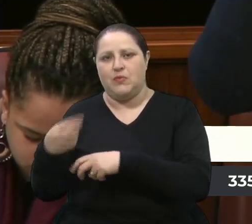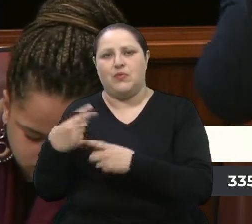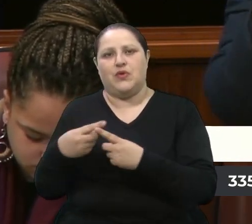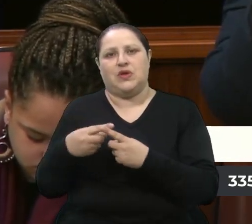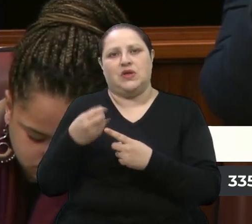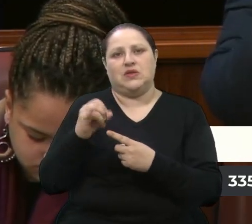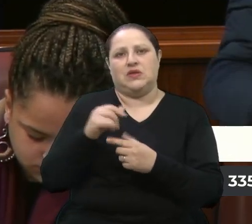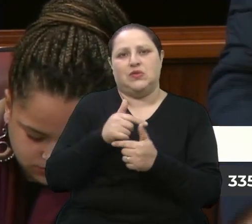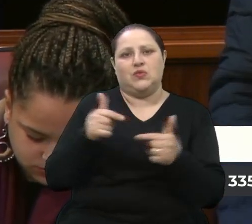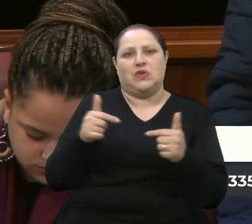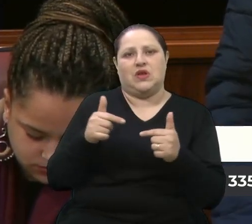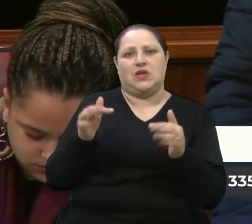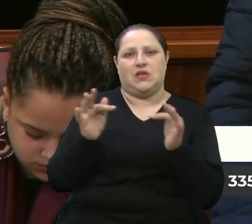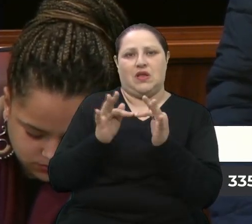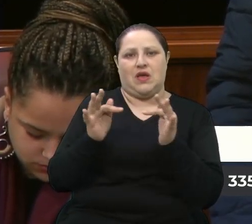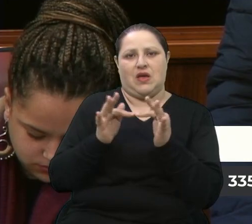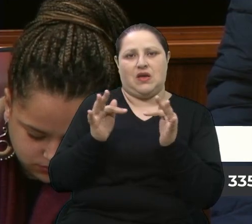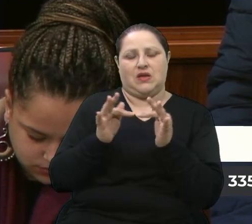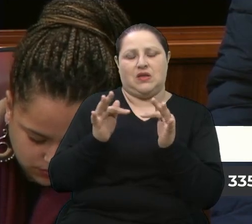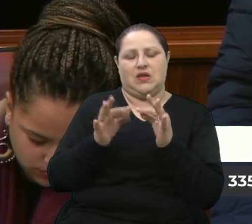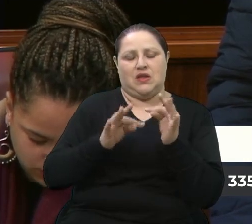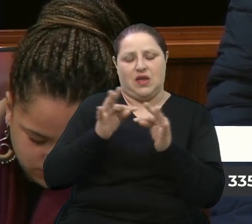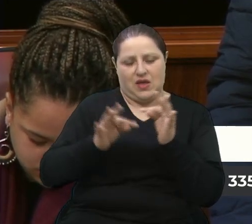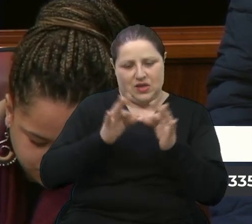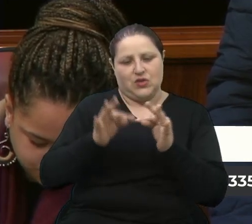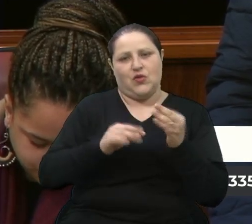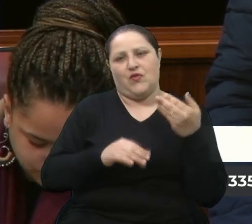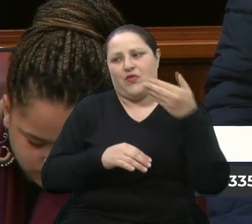disseminou a informação do fundo, enquanto